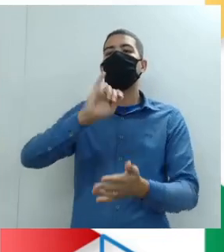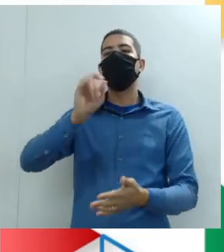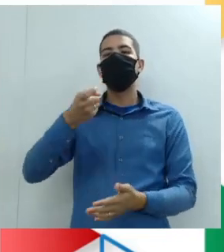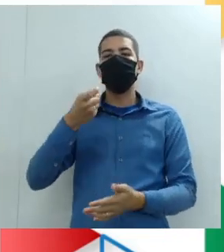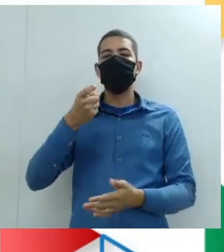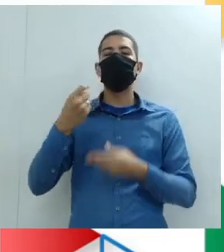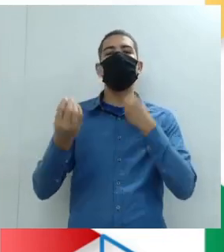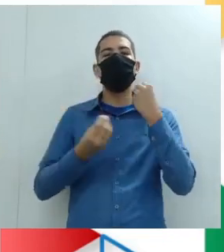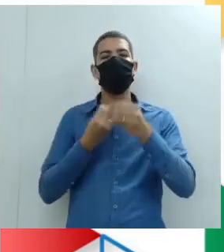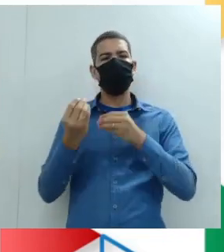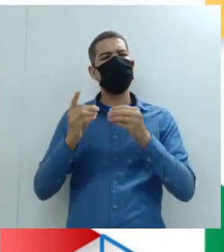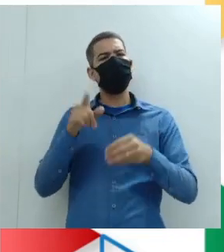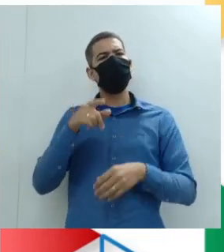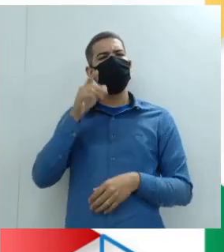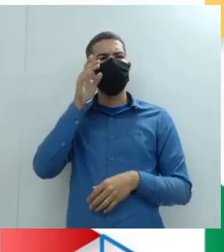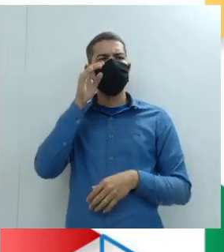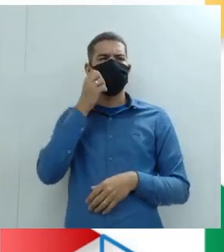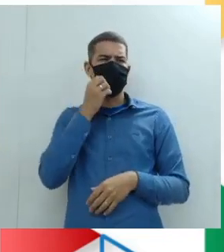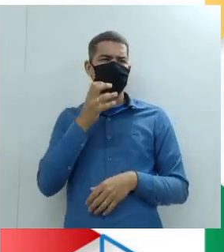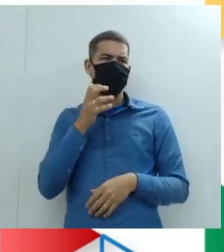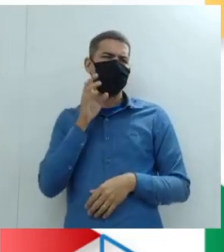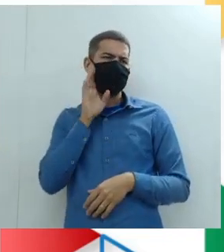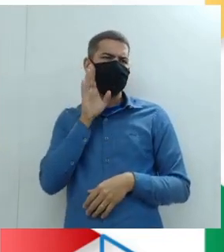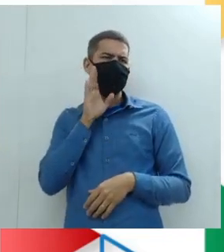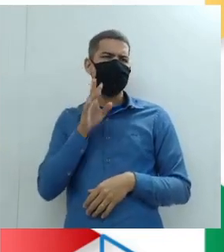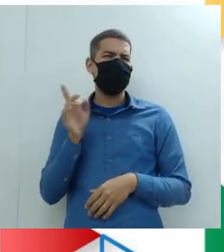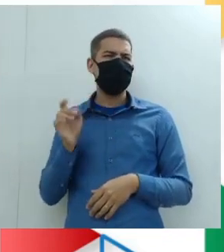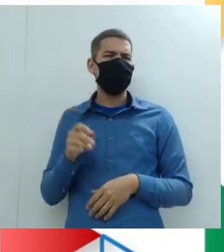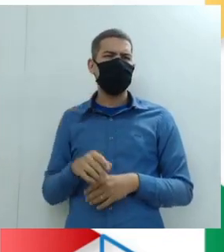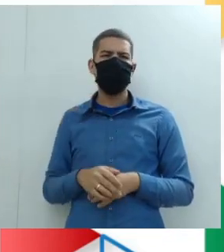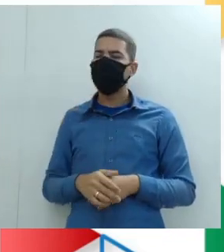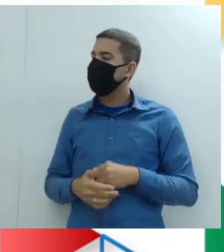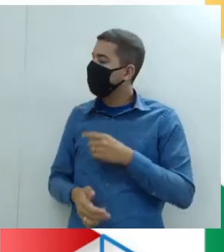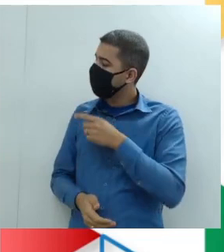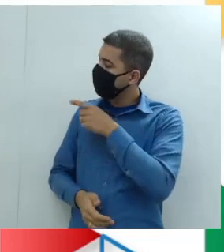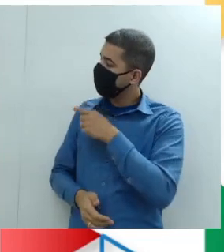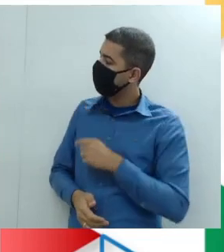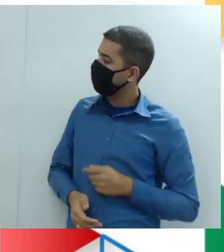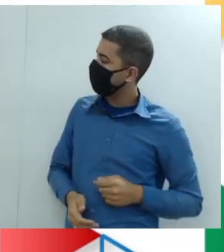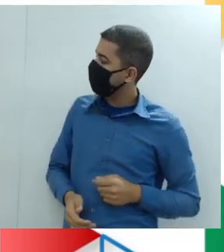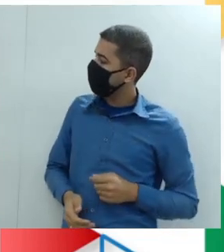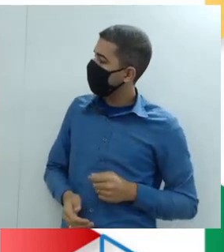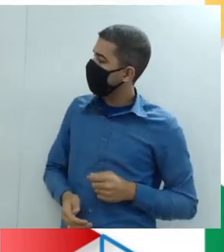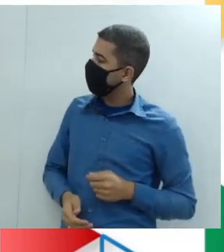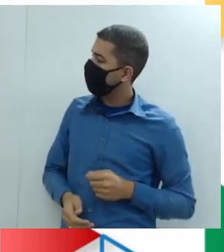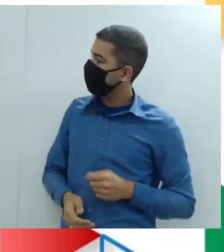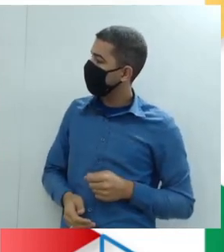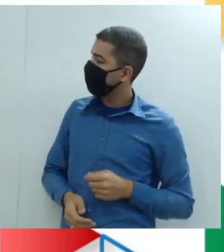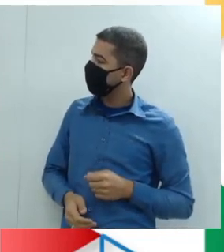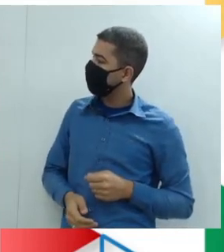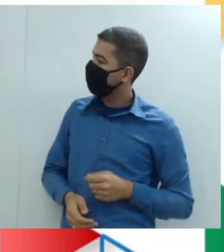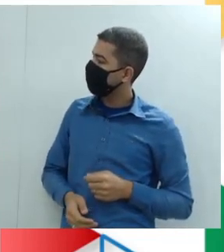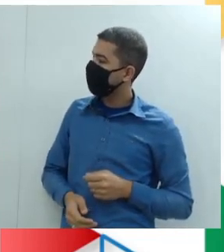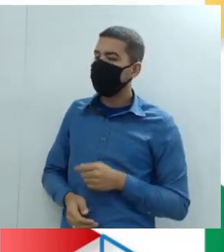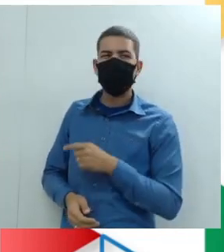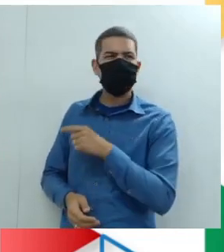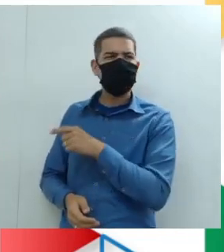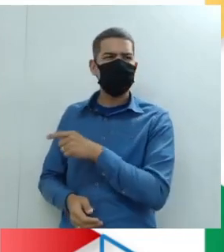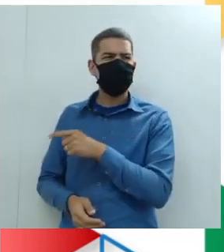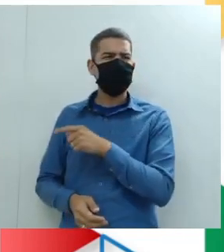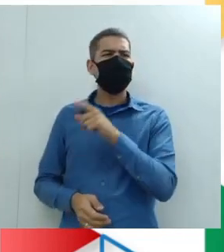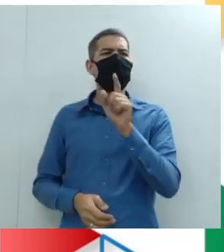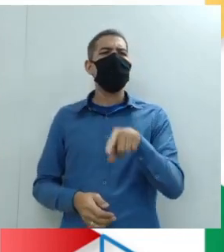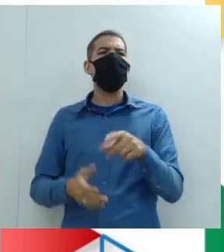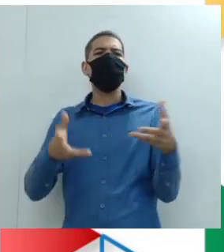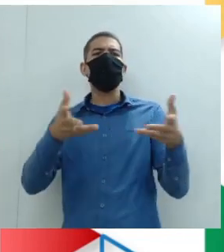taxa. Isso era muito interessante. Vou te mostrar a imagem aí, ó. Essa aí, ó. Essa aqui agora que vocês estão vendo hoje, uma outra